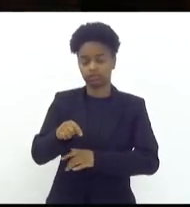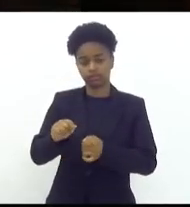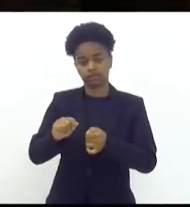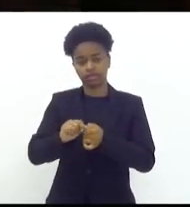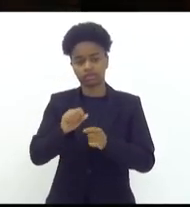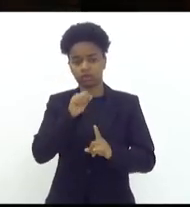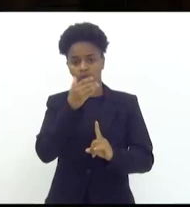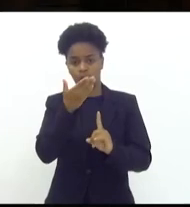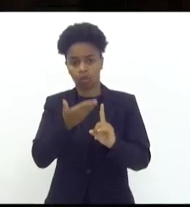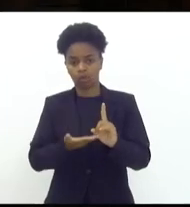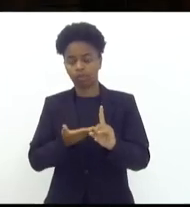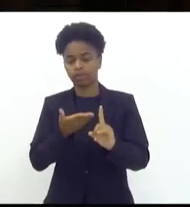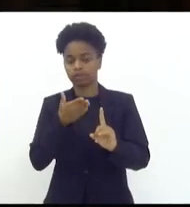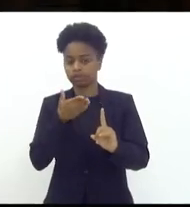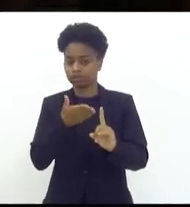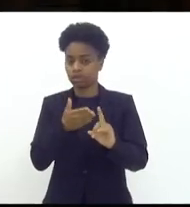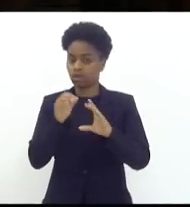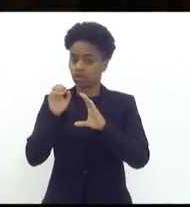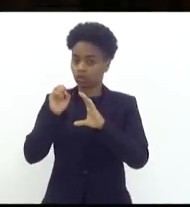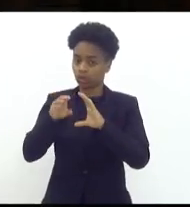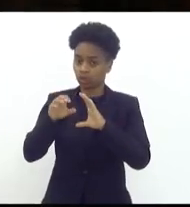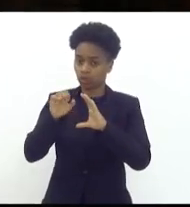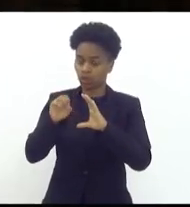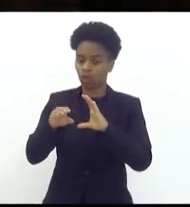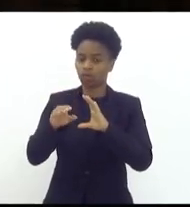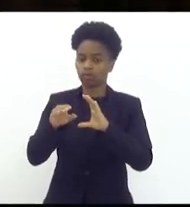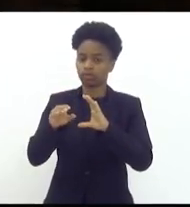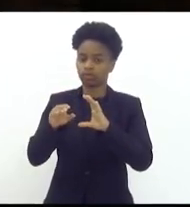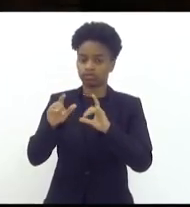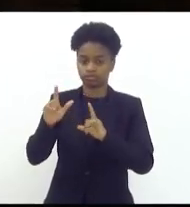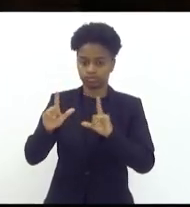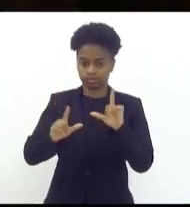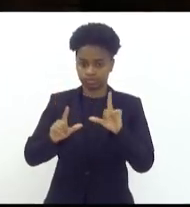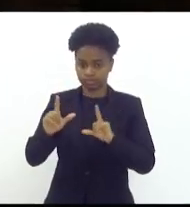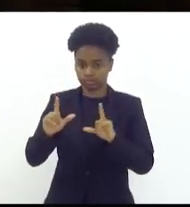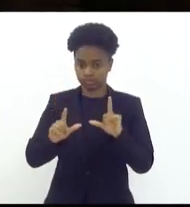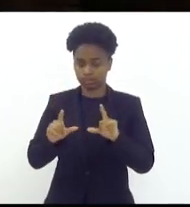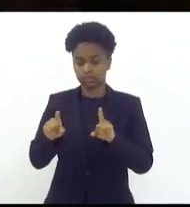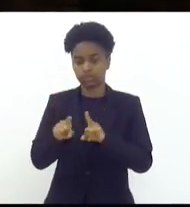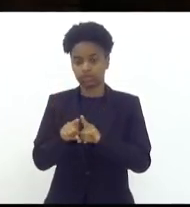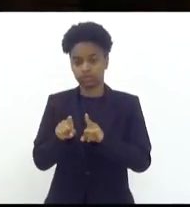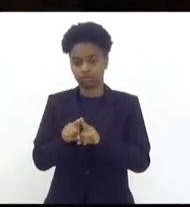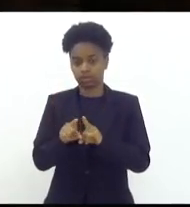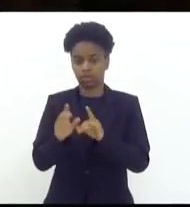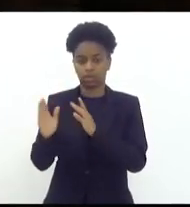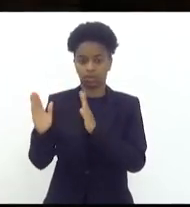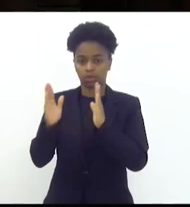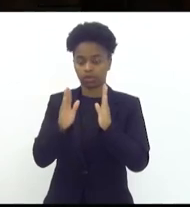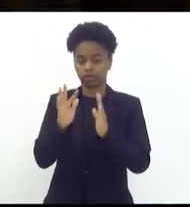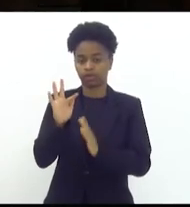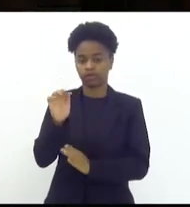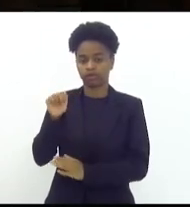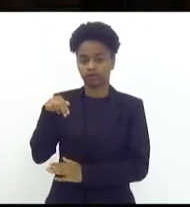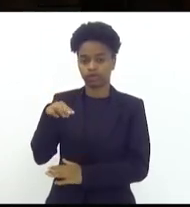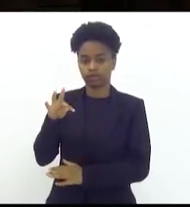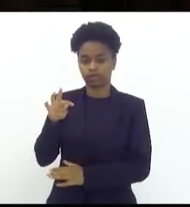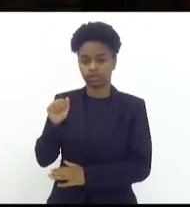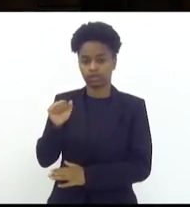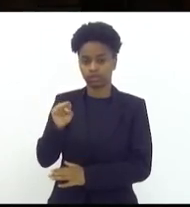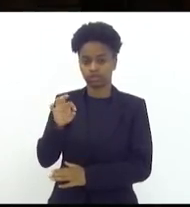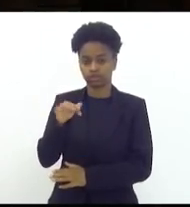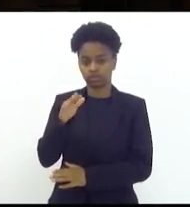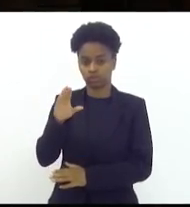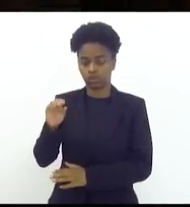justa homenagem a Rede Globo de Televisão ao Fantástico pelos 50